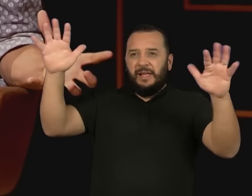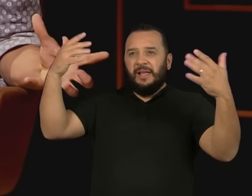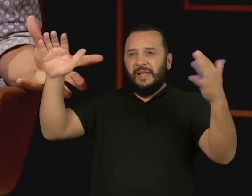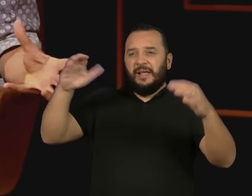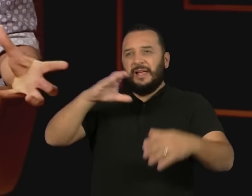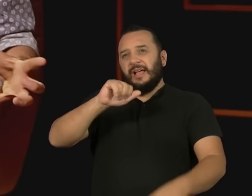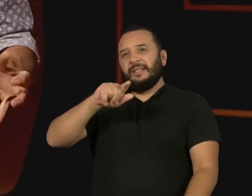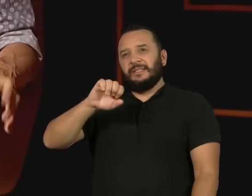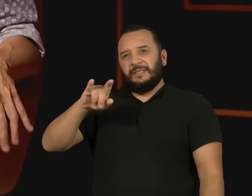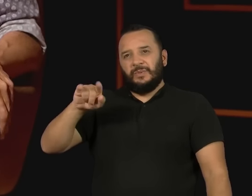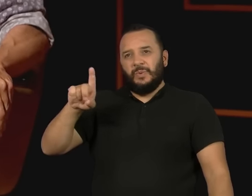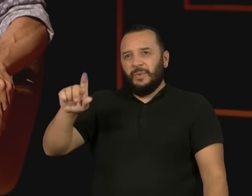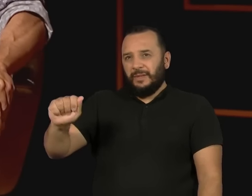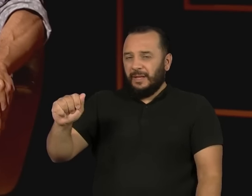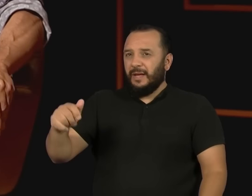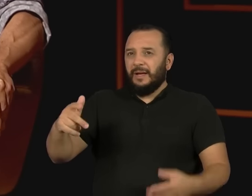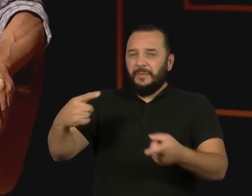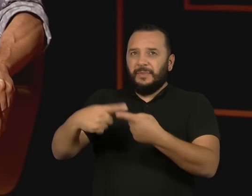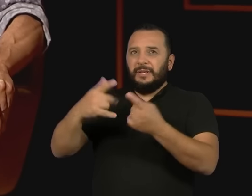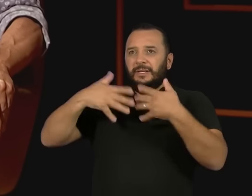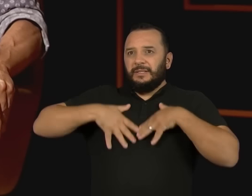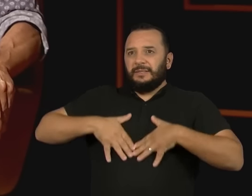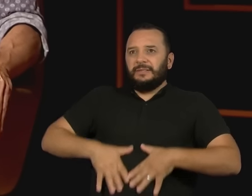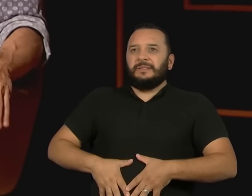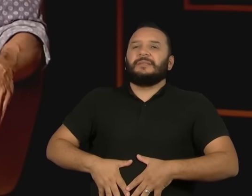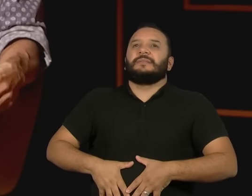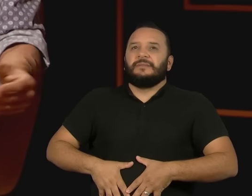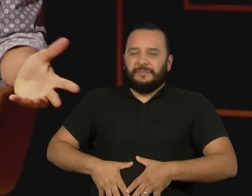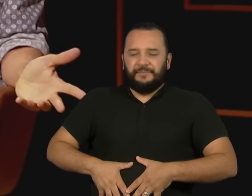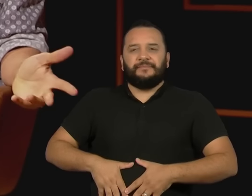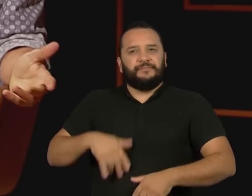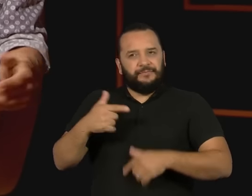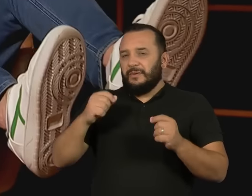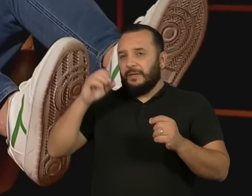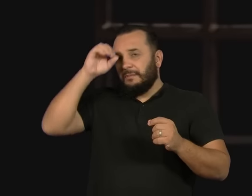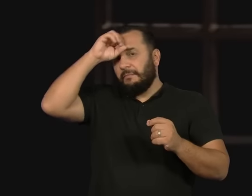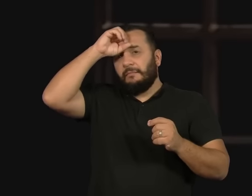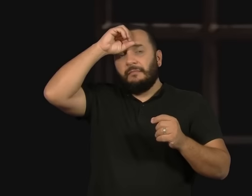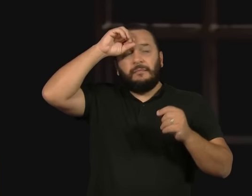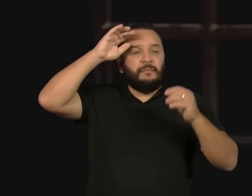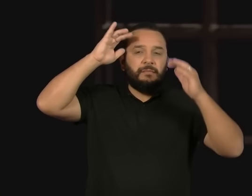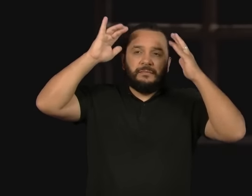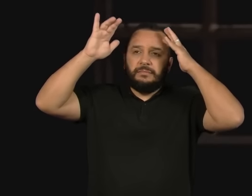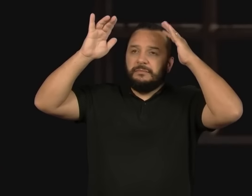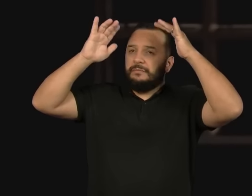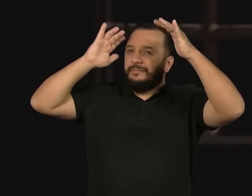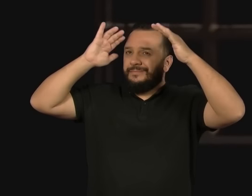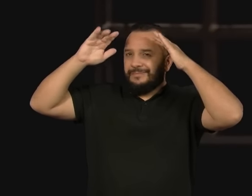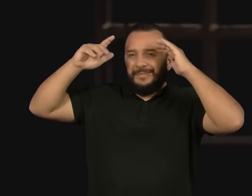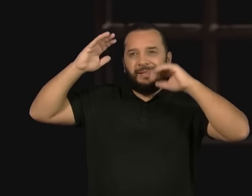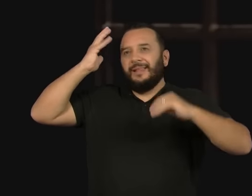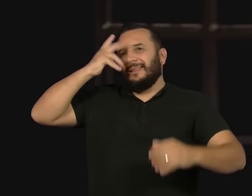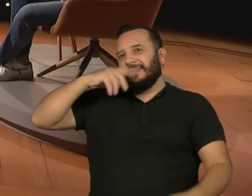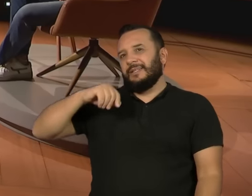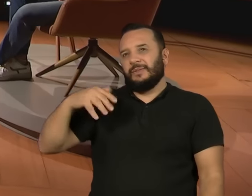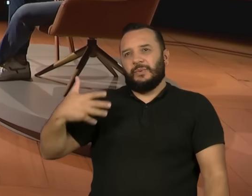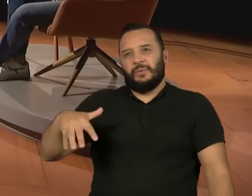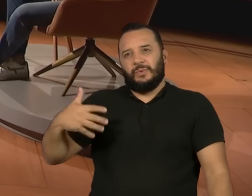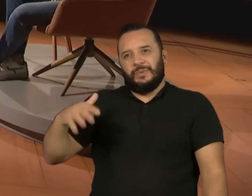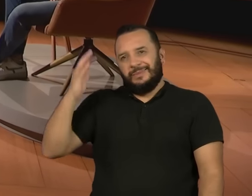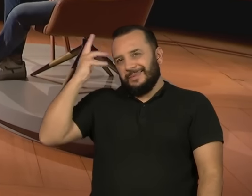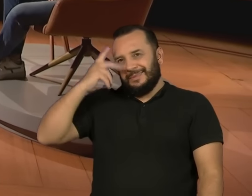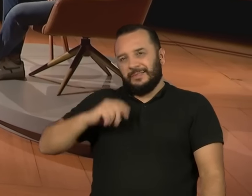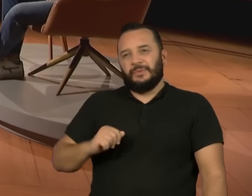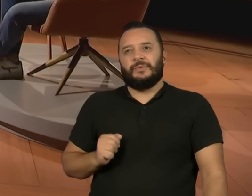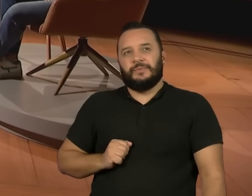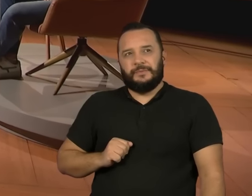Muito tomado por aquilo, muito tomado pelo trabalho da Beth Case. Então, era lindo o negócio, lindo.